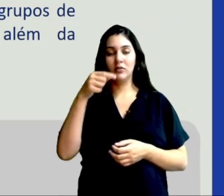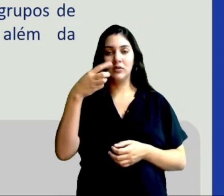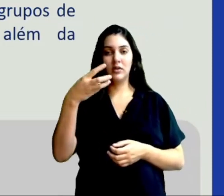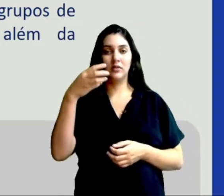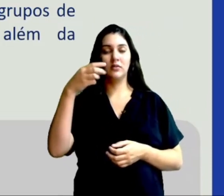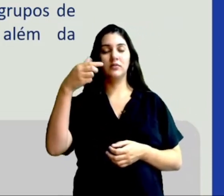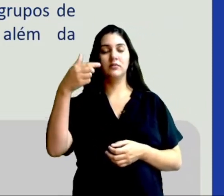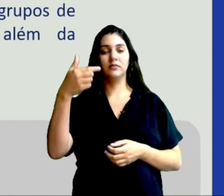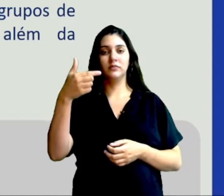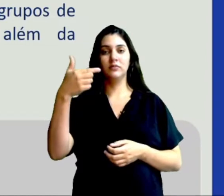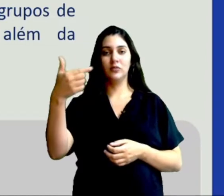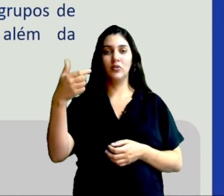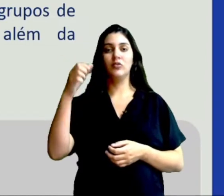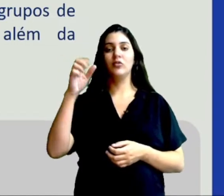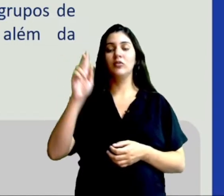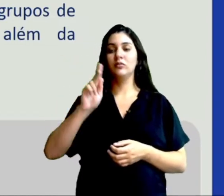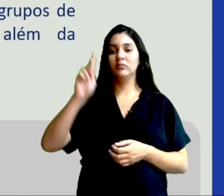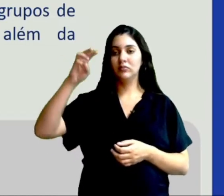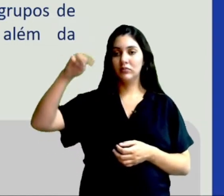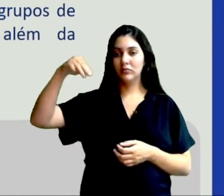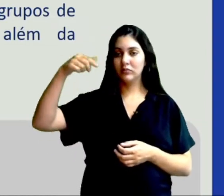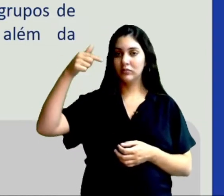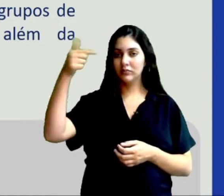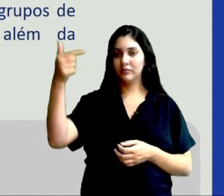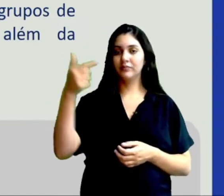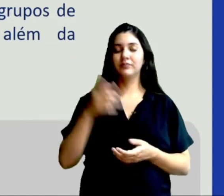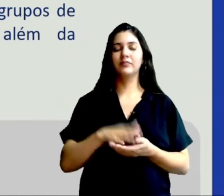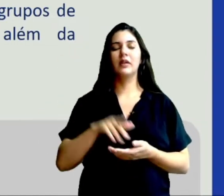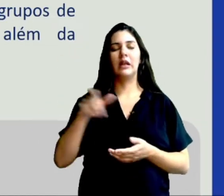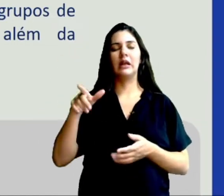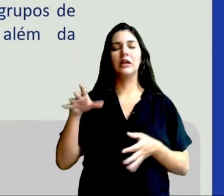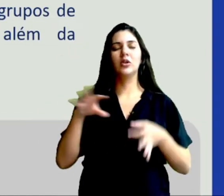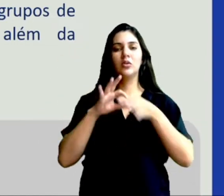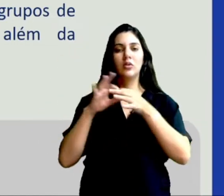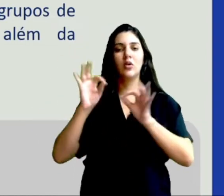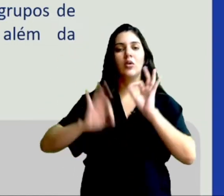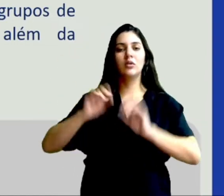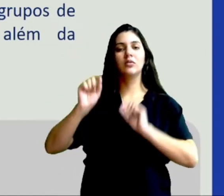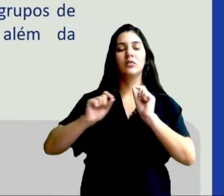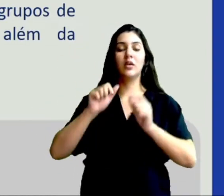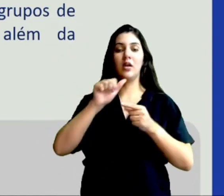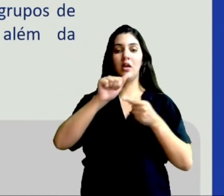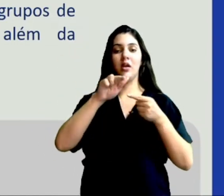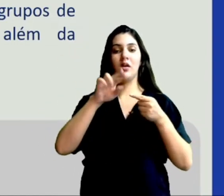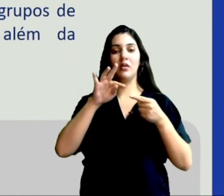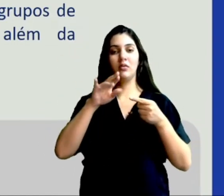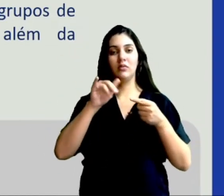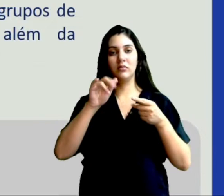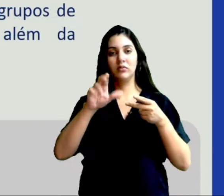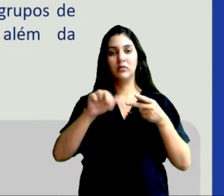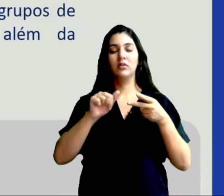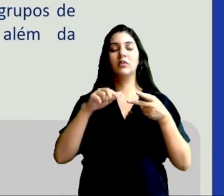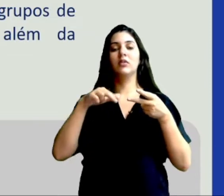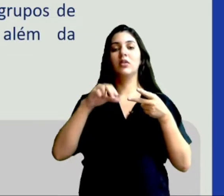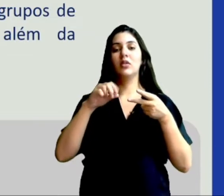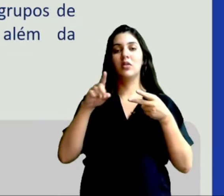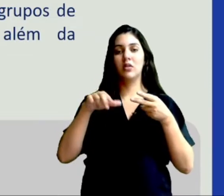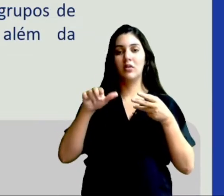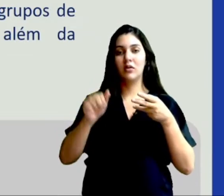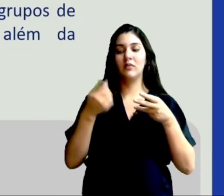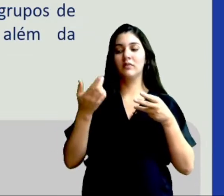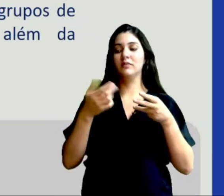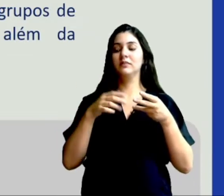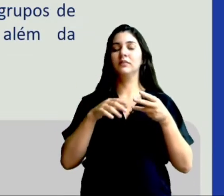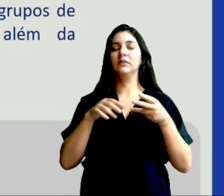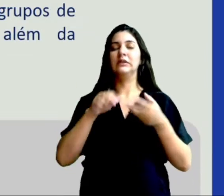8.528.382 km² de terras emersas, a Oceania reúne Austrália, Nova Zelândia, Papua Nova Guiné e milhares de